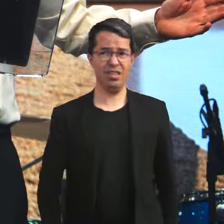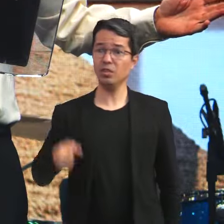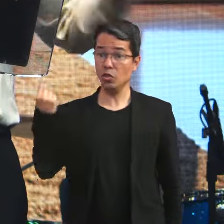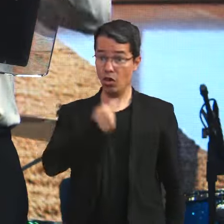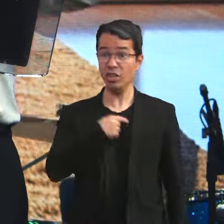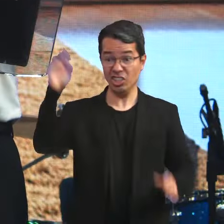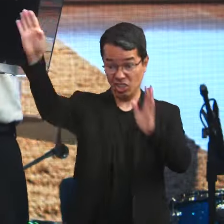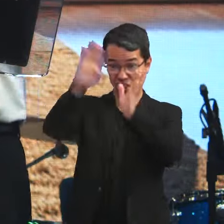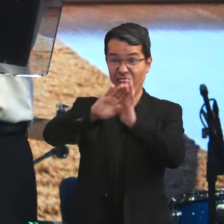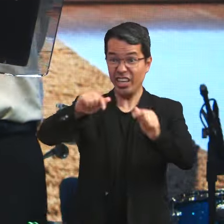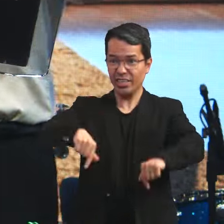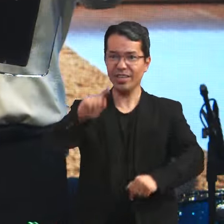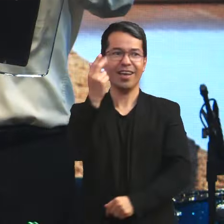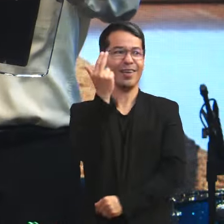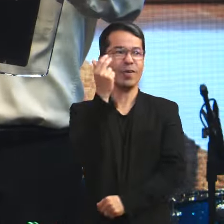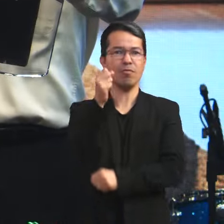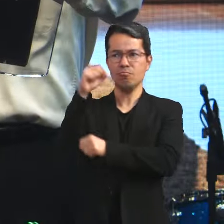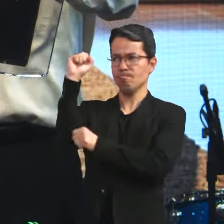iluminando